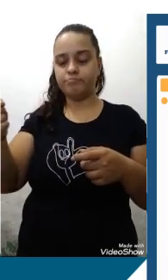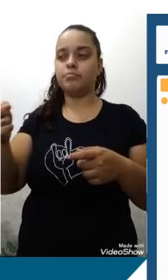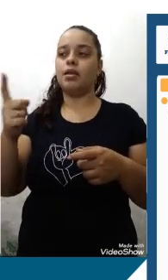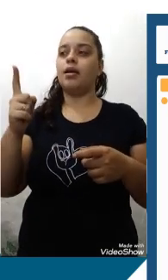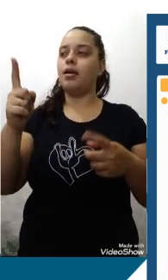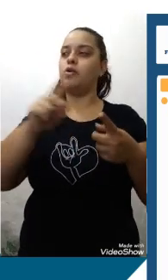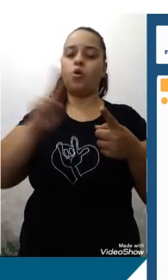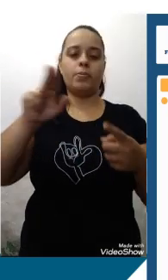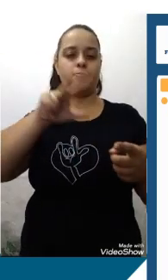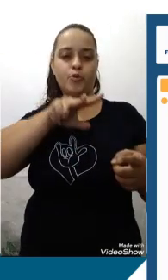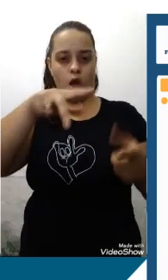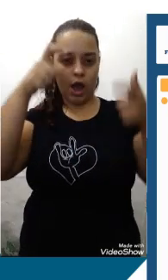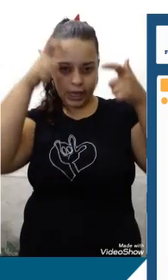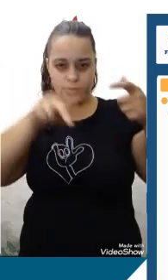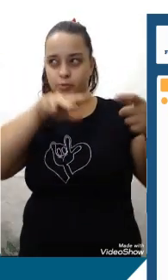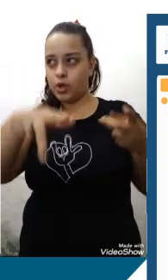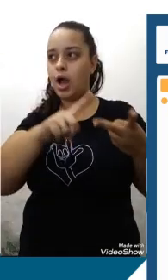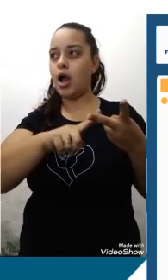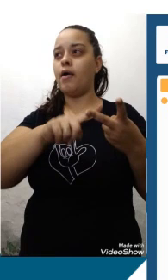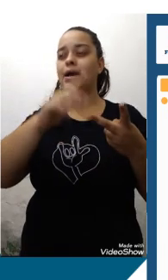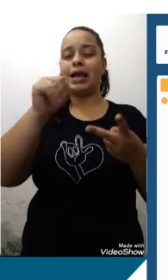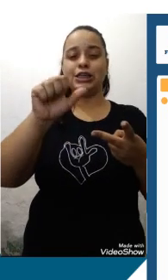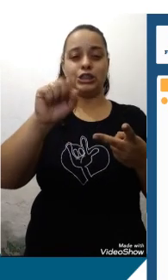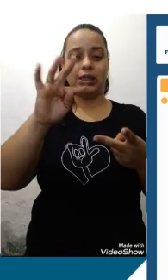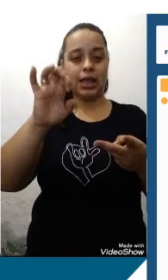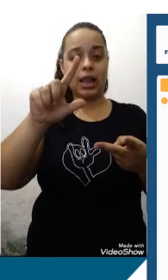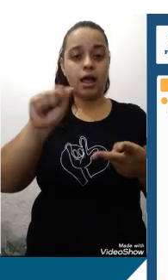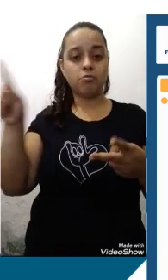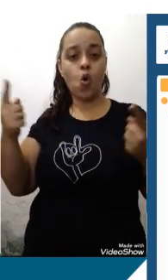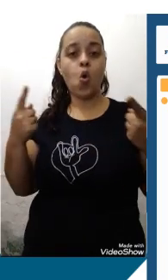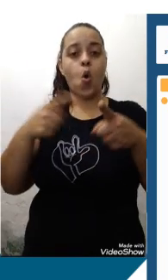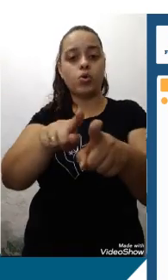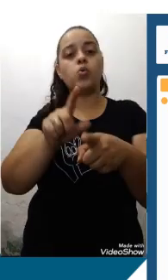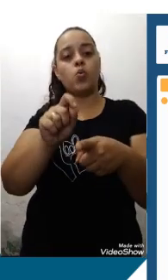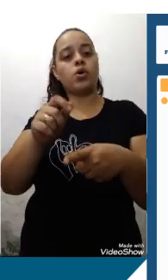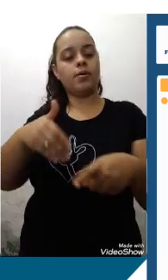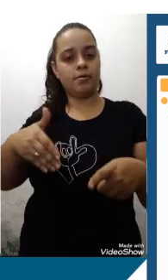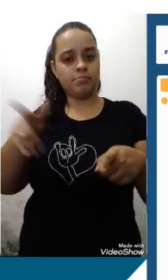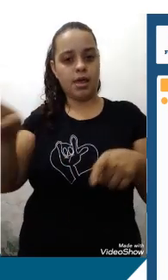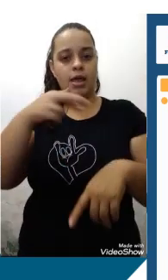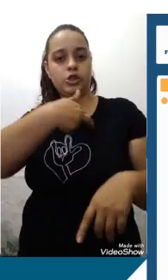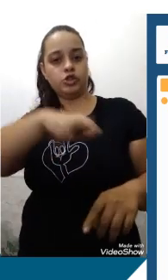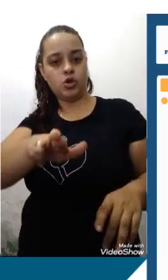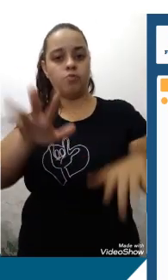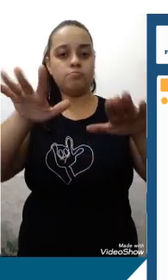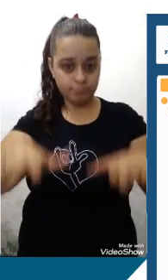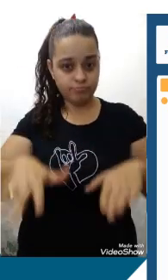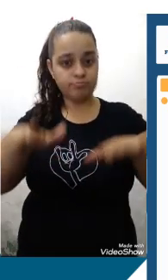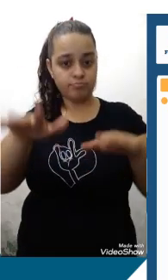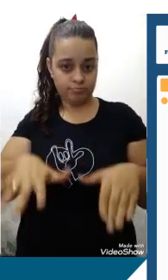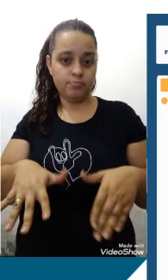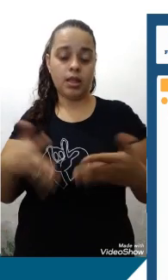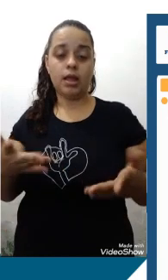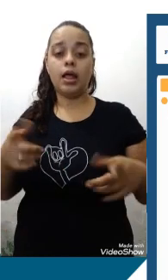Portugal, Castela, Aragão e tudo mais vão se formar na luta contra os reinos muçulmanos, que isso vai ter um peso de identidade para eles muito grande.